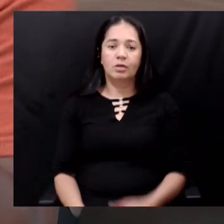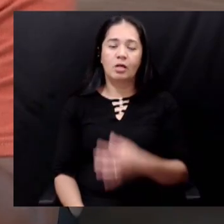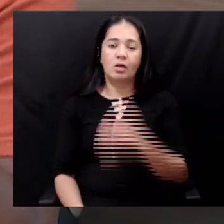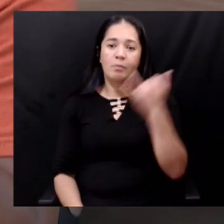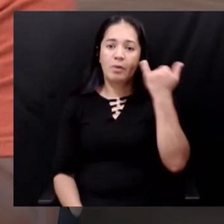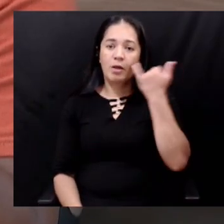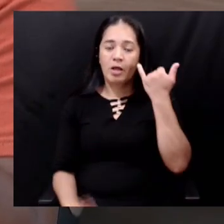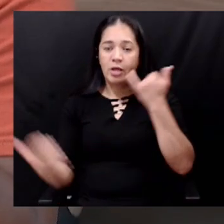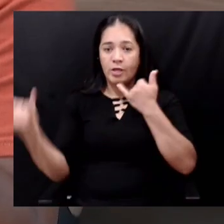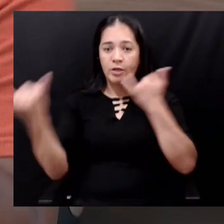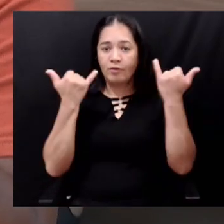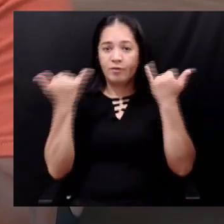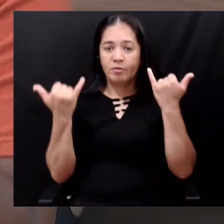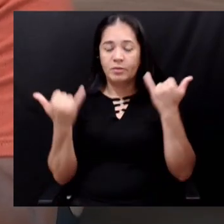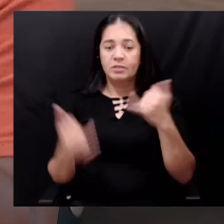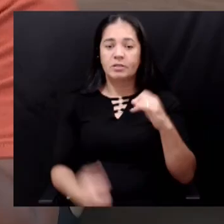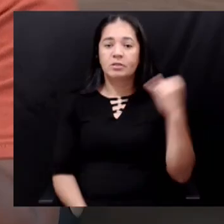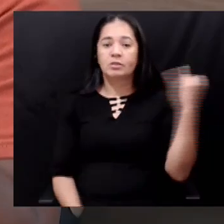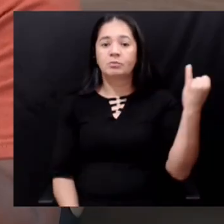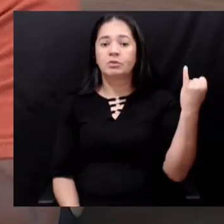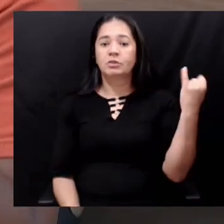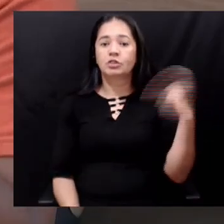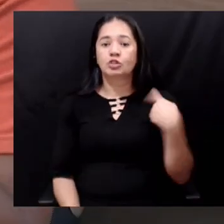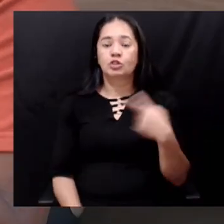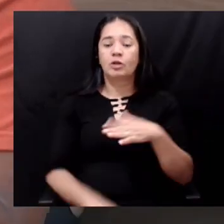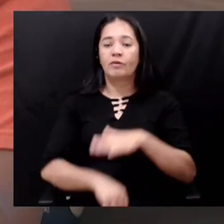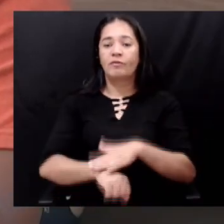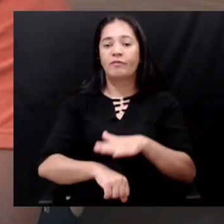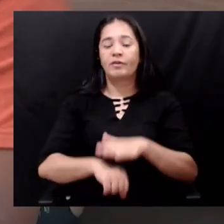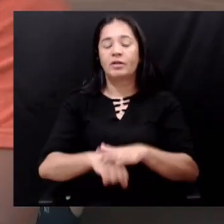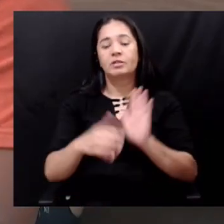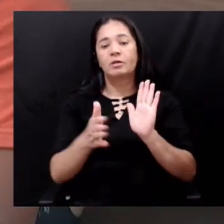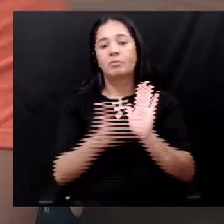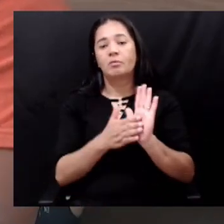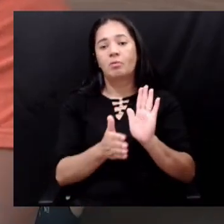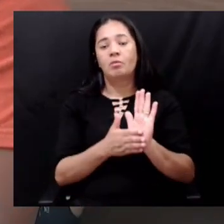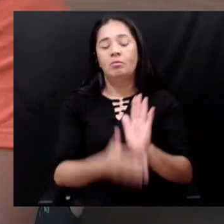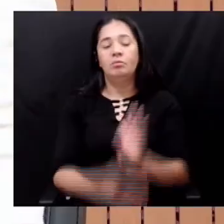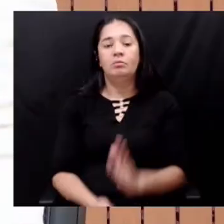gente fazer uma proposta. Claro.